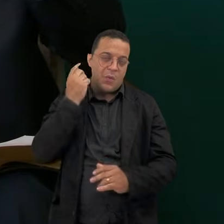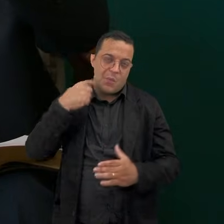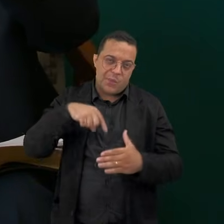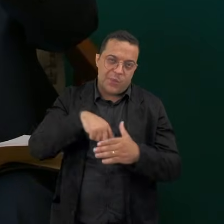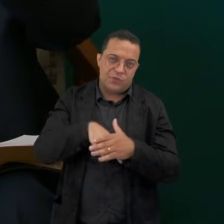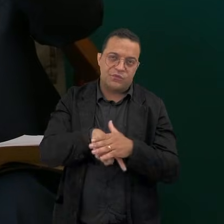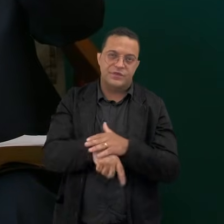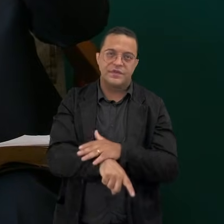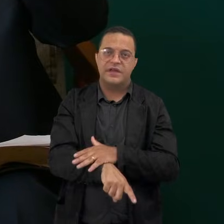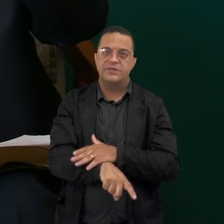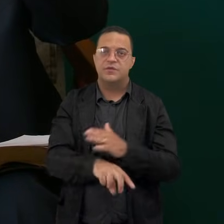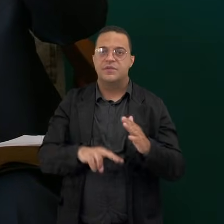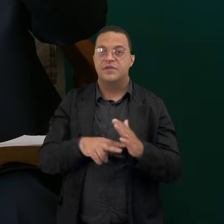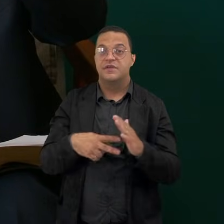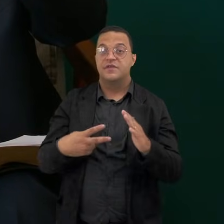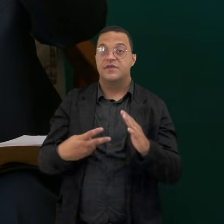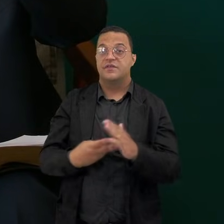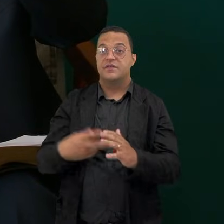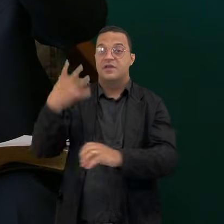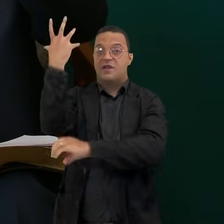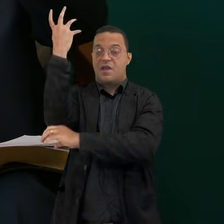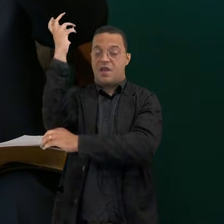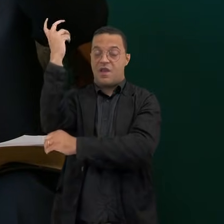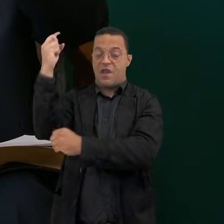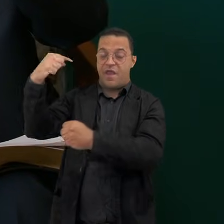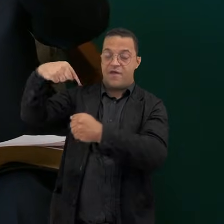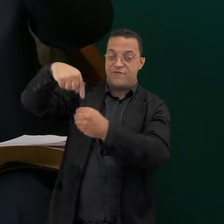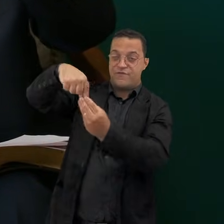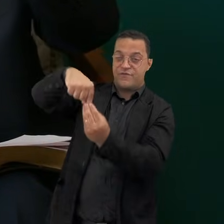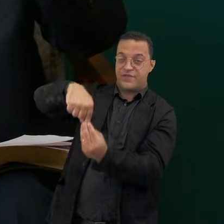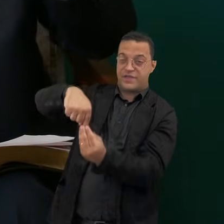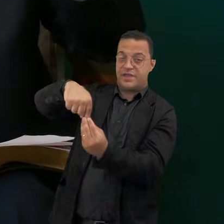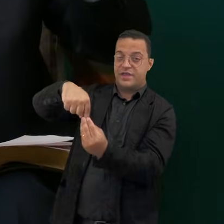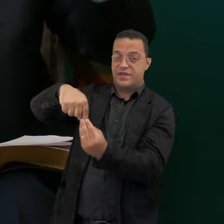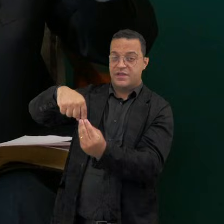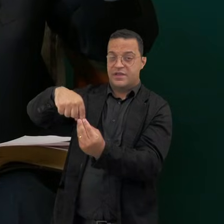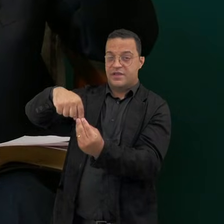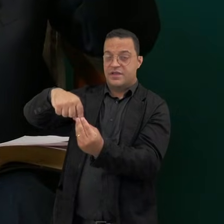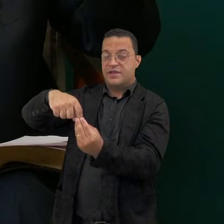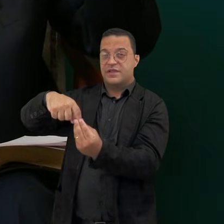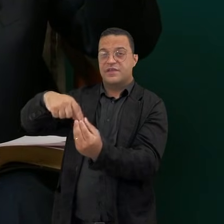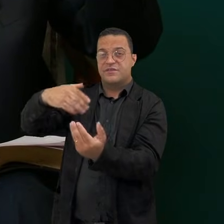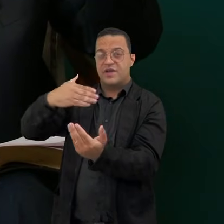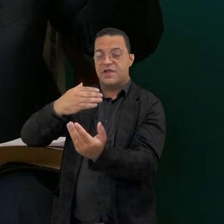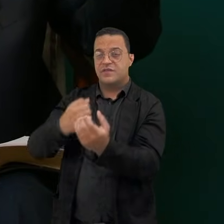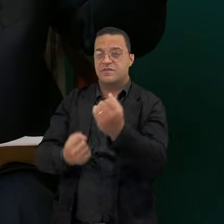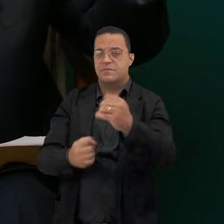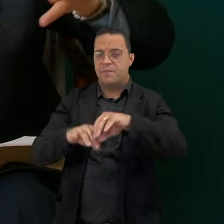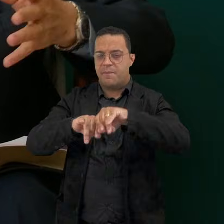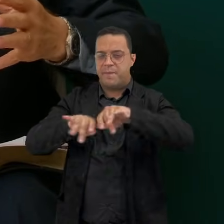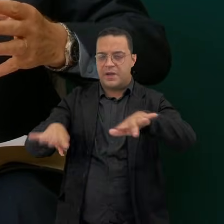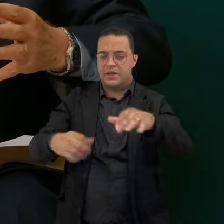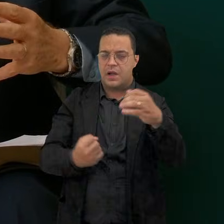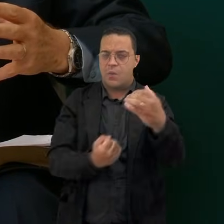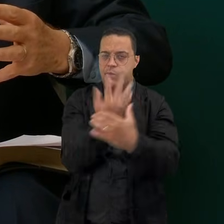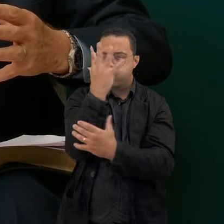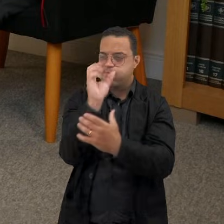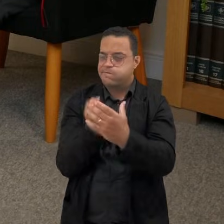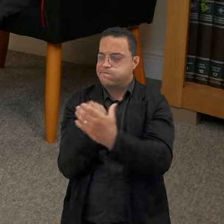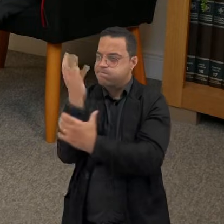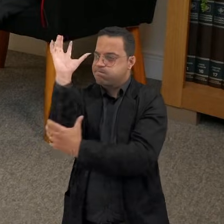citado, falando da figueira, ali dando seus figuinhos. a videira, a igreja, com as Isso. suas